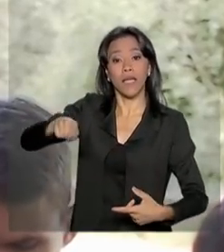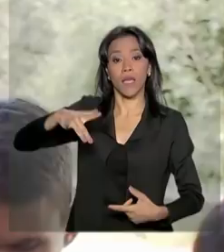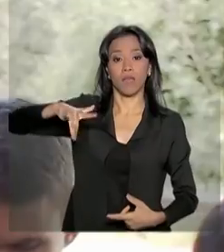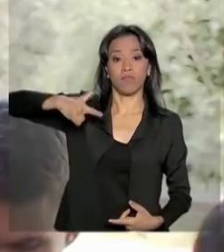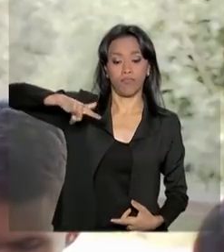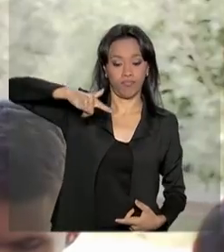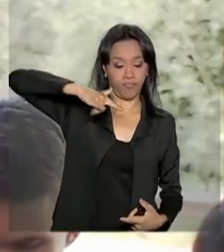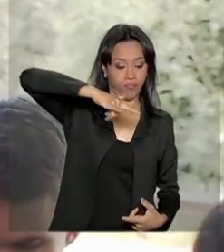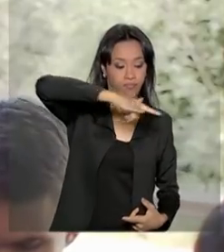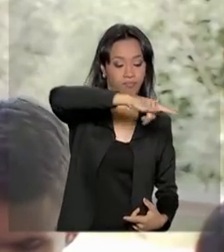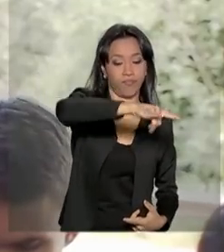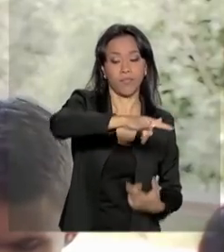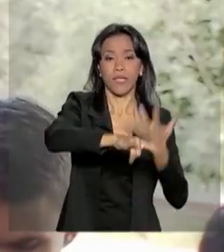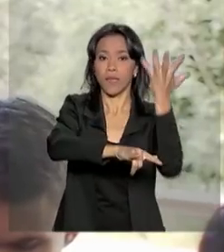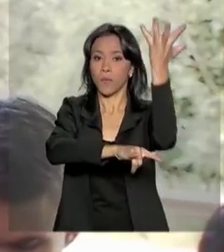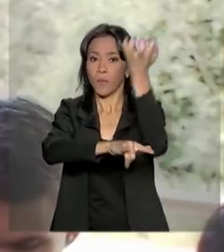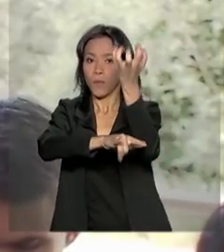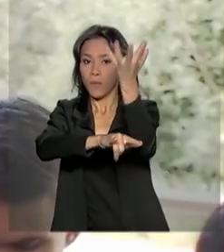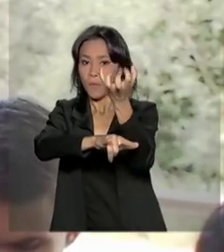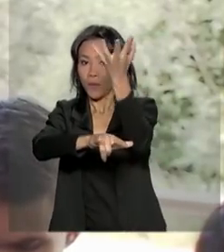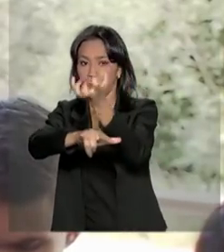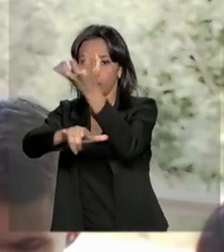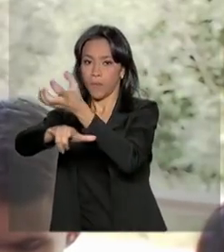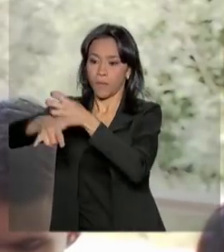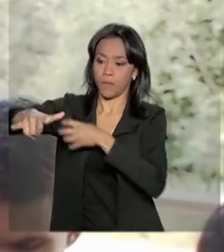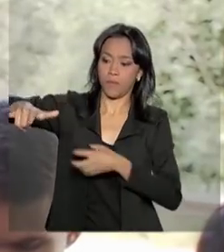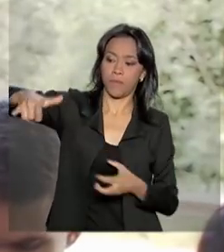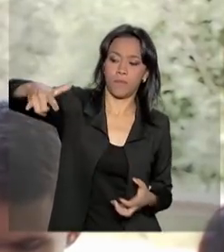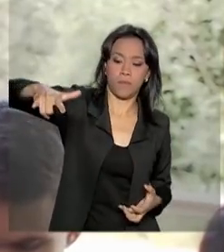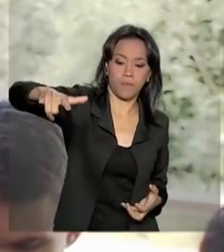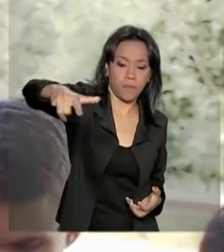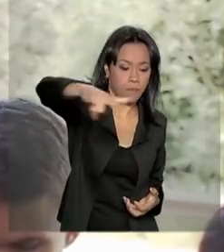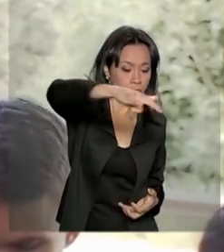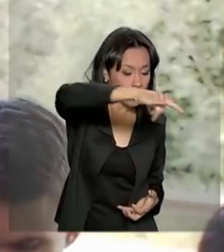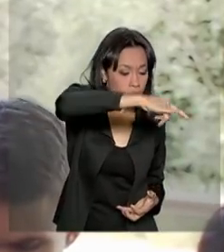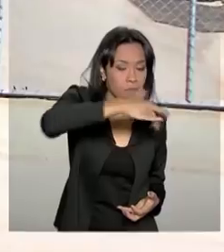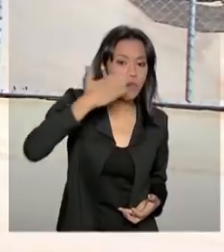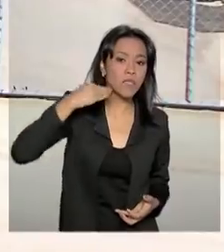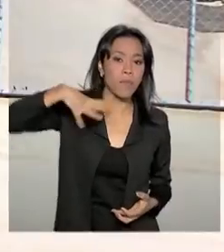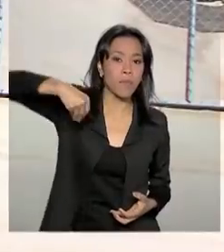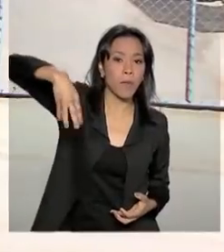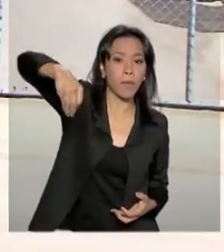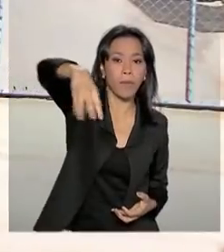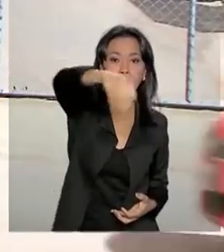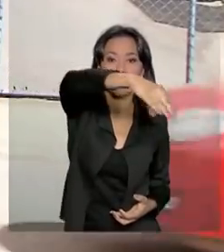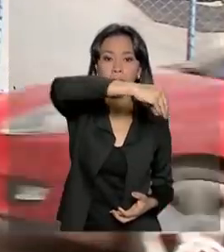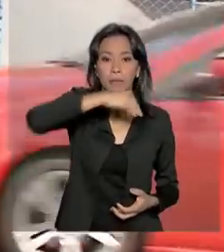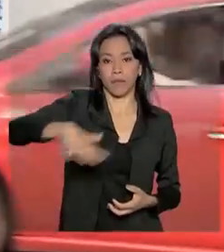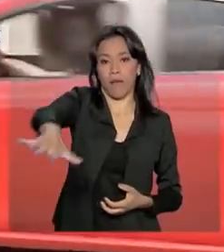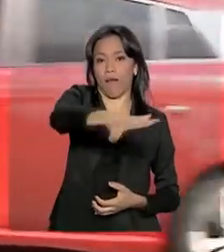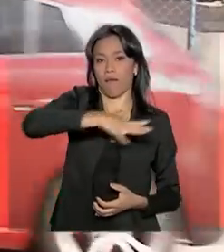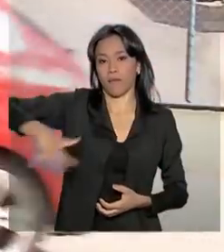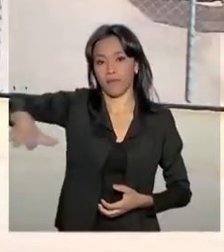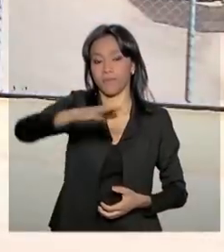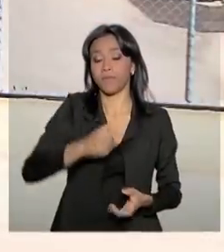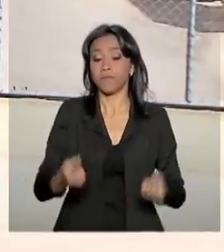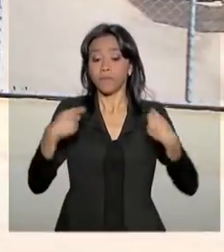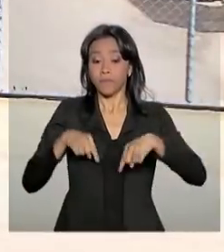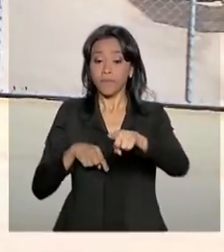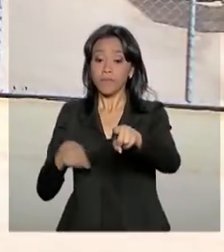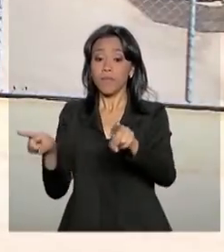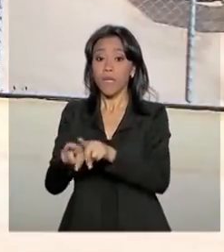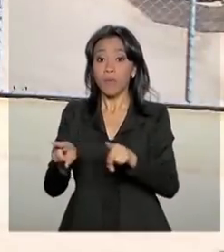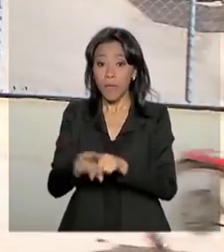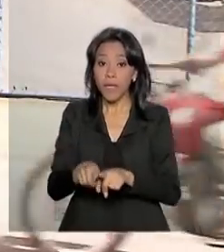ligados a satélites, e isso auxilia muito no mapeamento, né, dessa área atingida. E defensores públicos receberam denúncias de